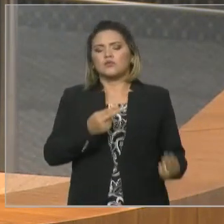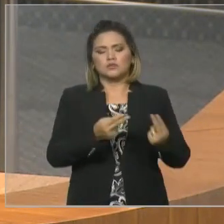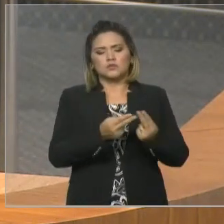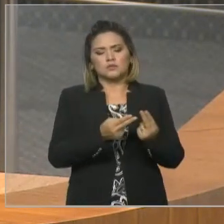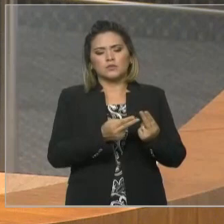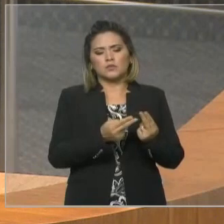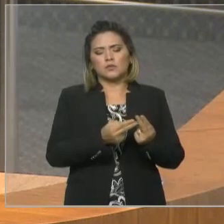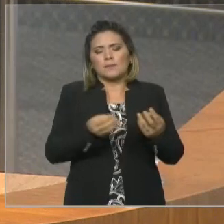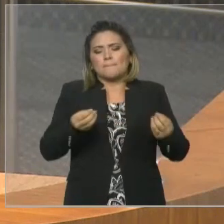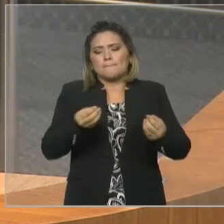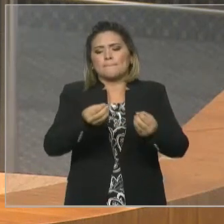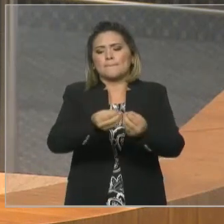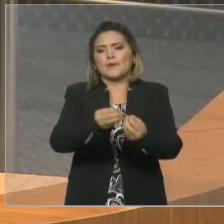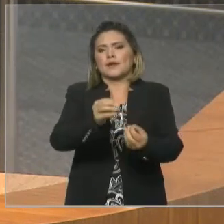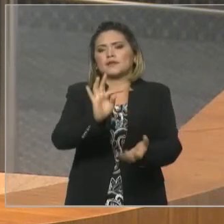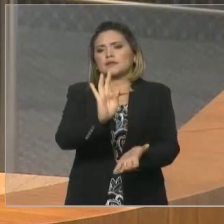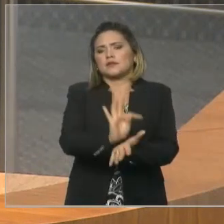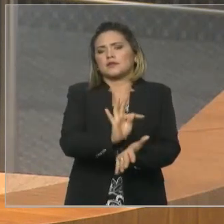ali